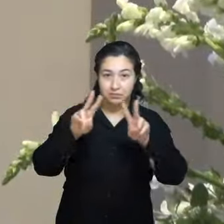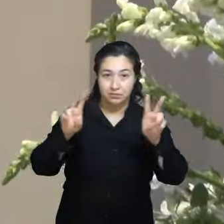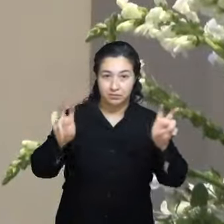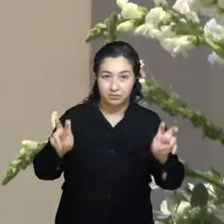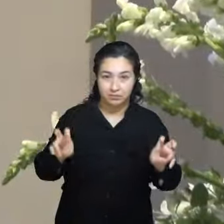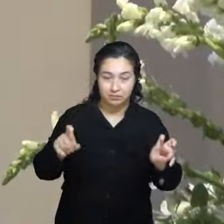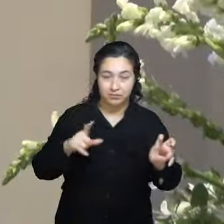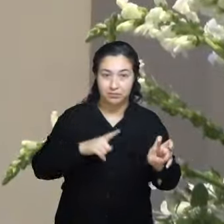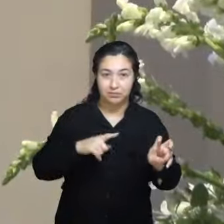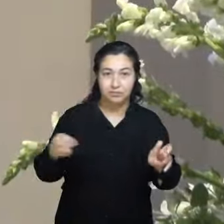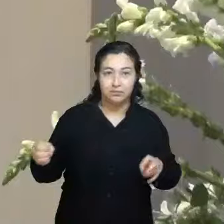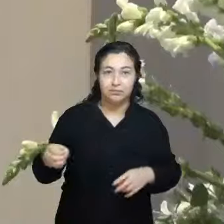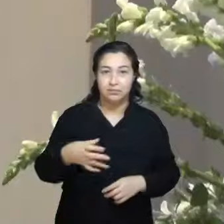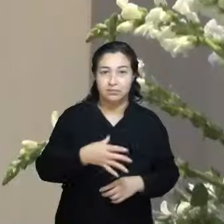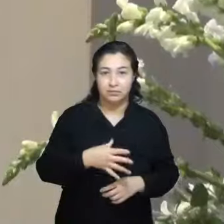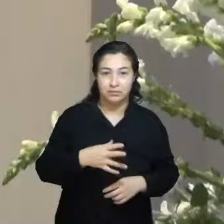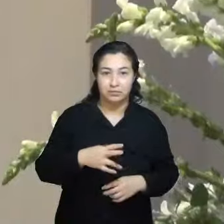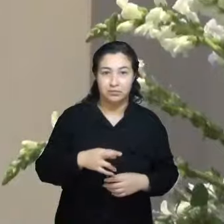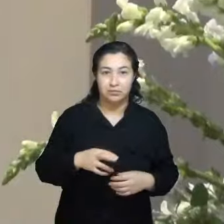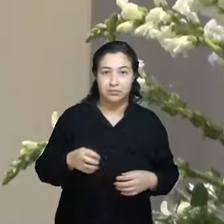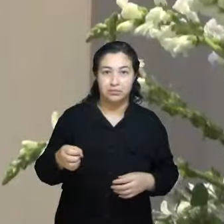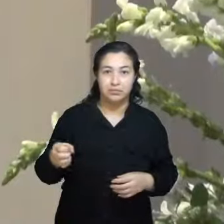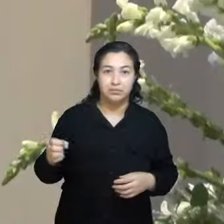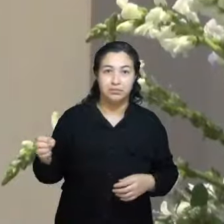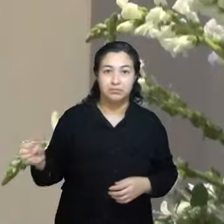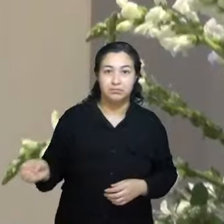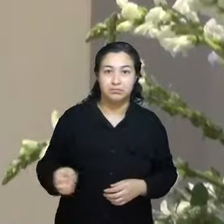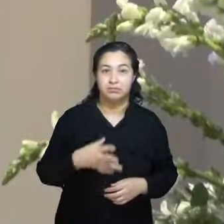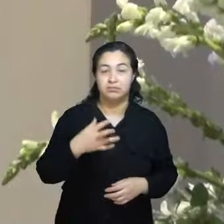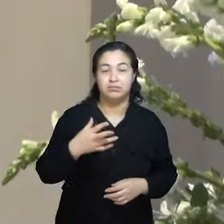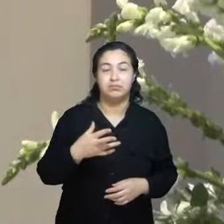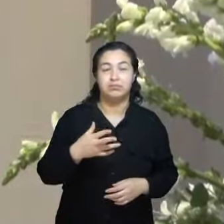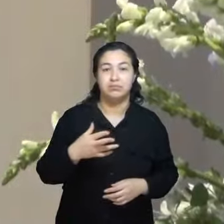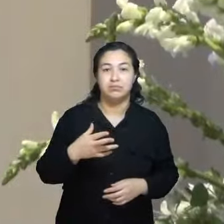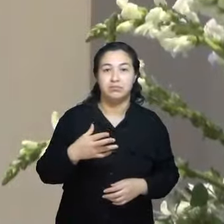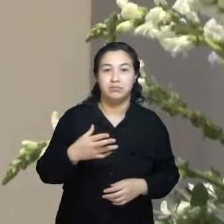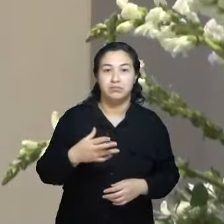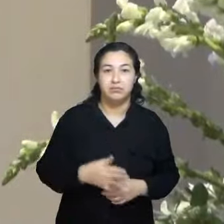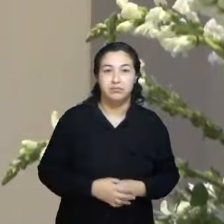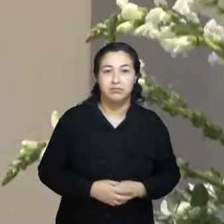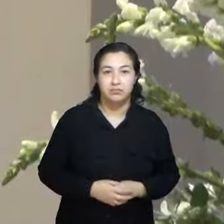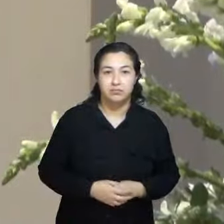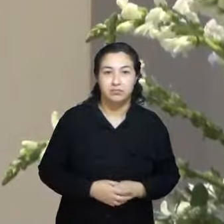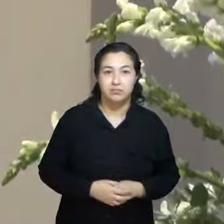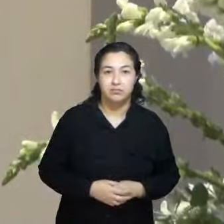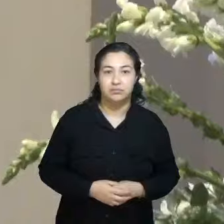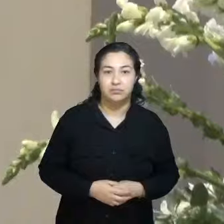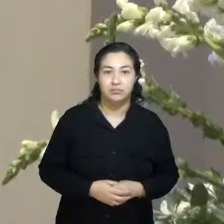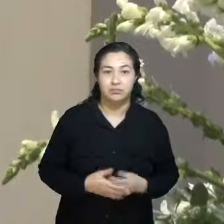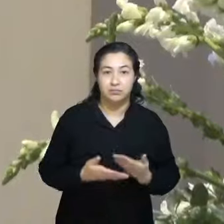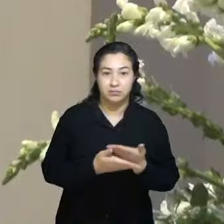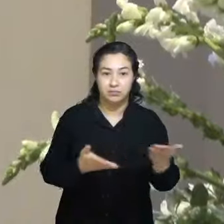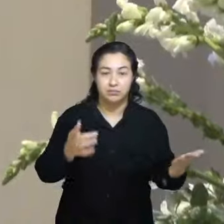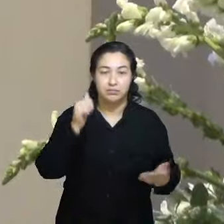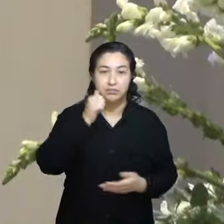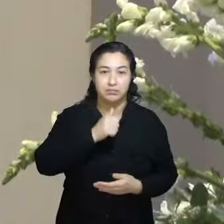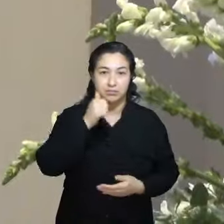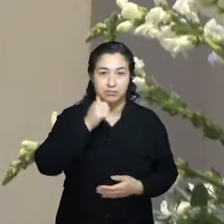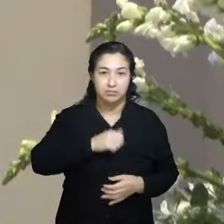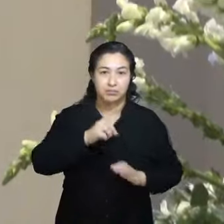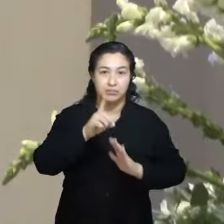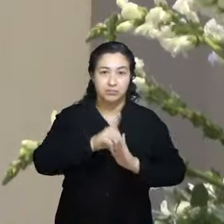Boa Nova vinda com a Revolução de 30 de eh conferindo às mulheres o direito de votar e